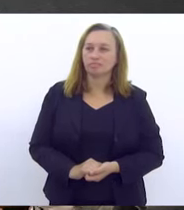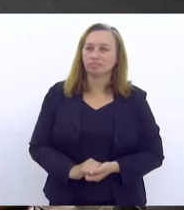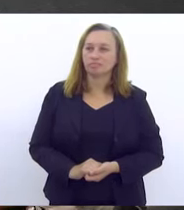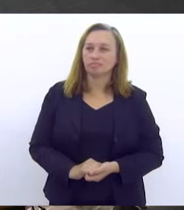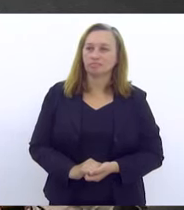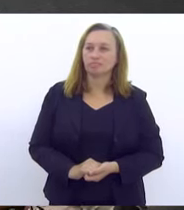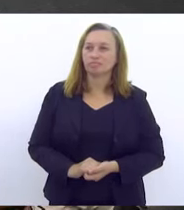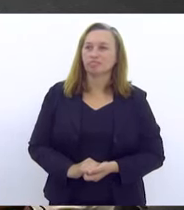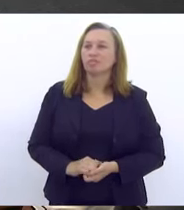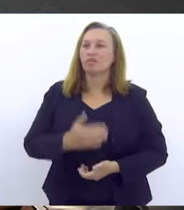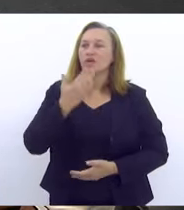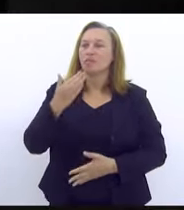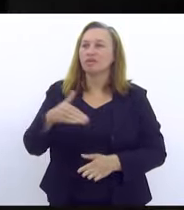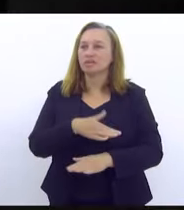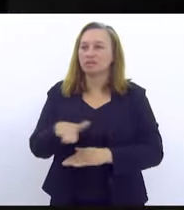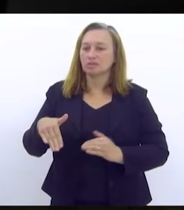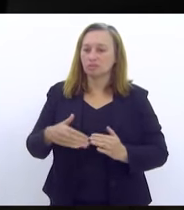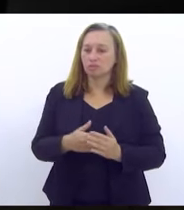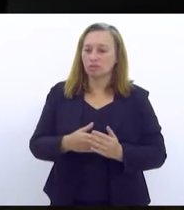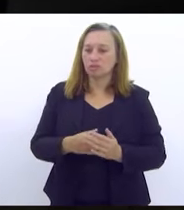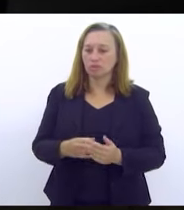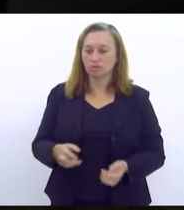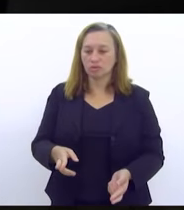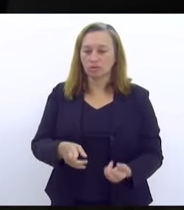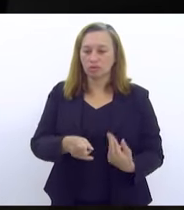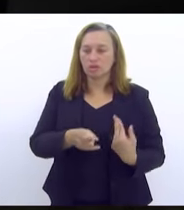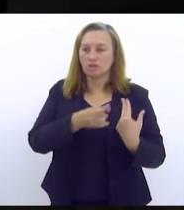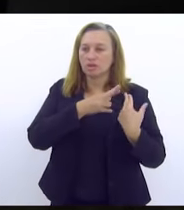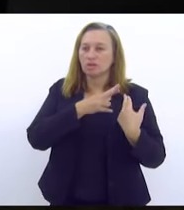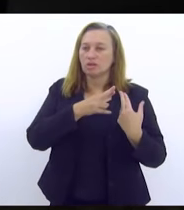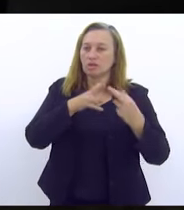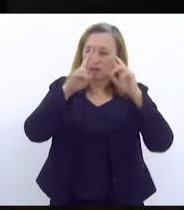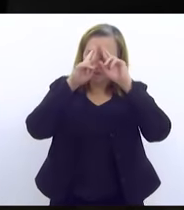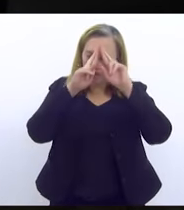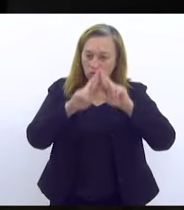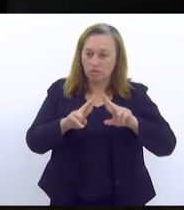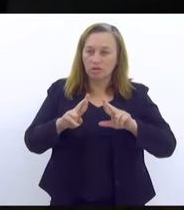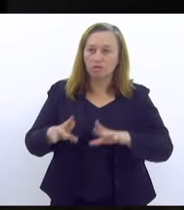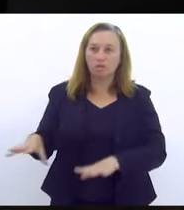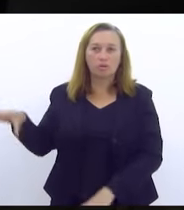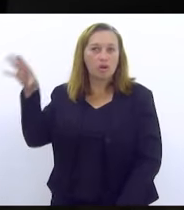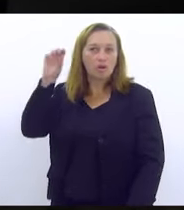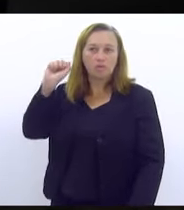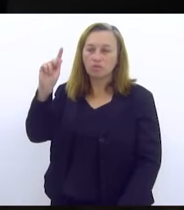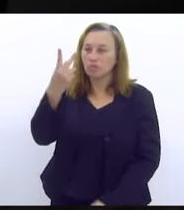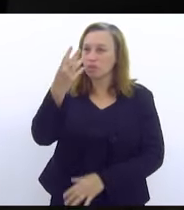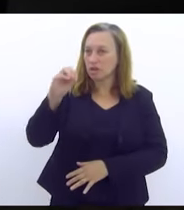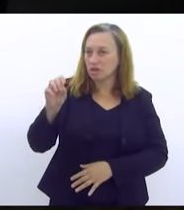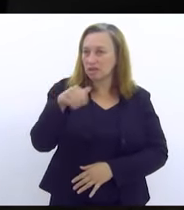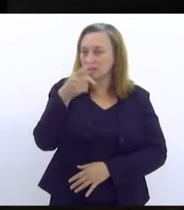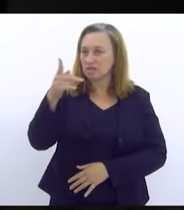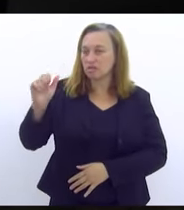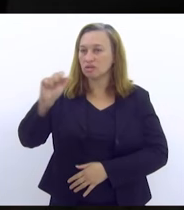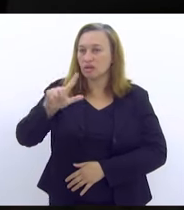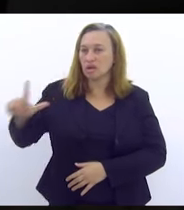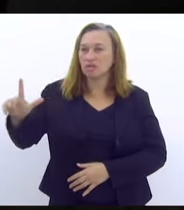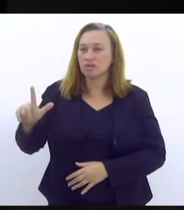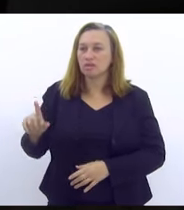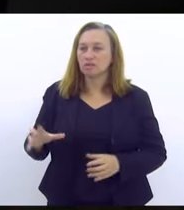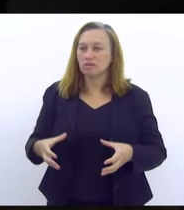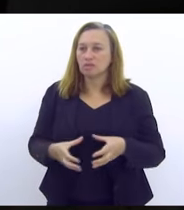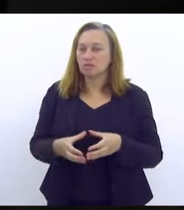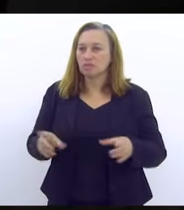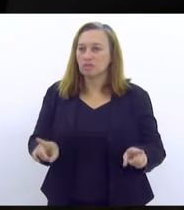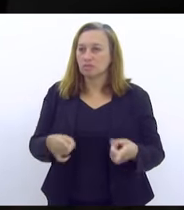Composta a mesa, pedimos a todos que se coloquem em posição de respeito para ouvirmos o hino nacional, que será executado pela Banda